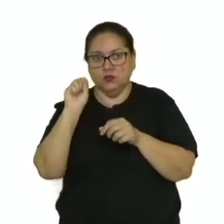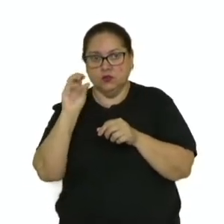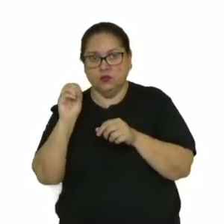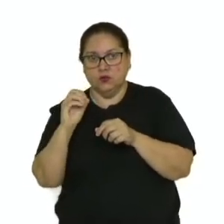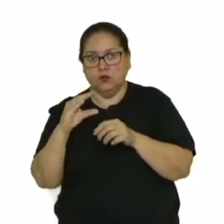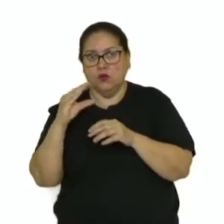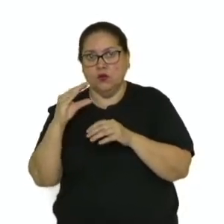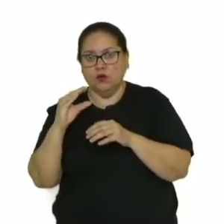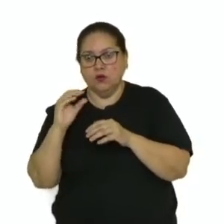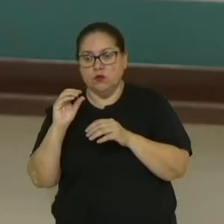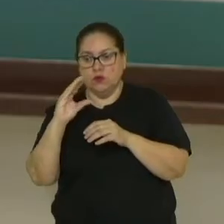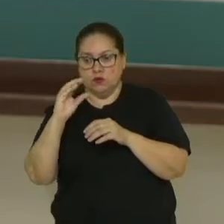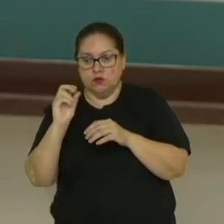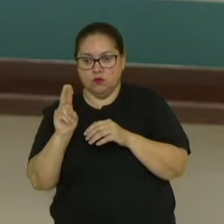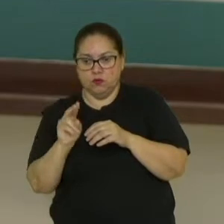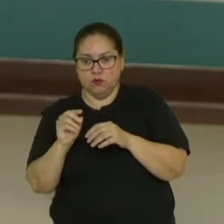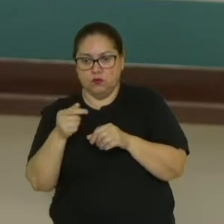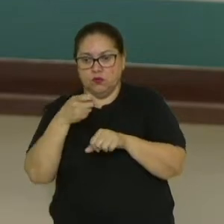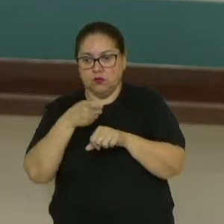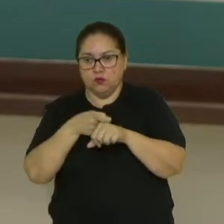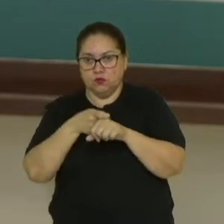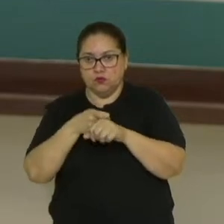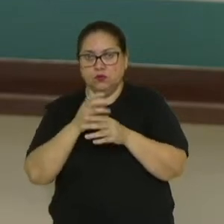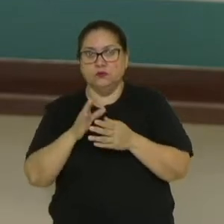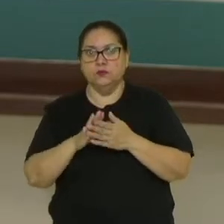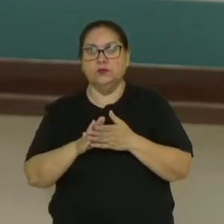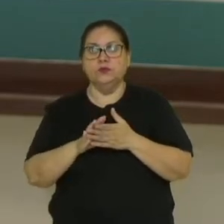o cobre sólido.